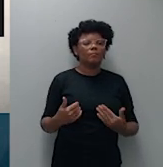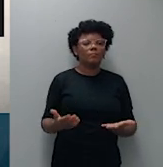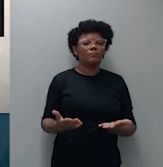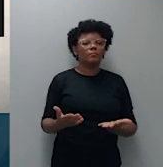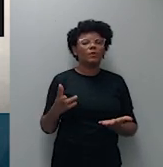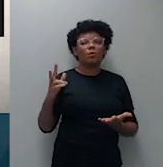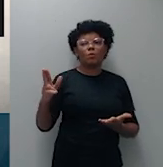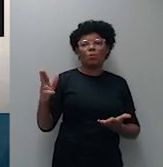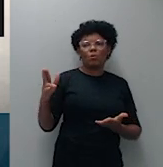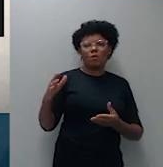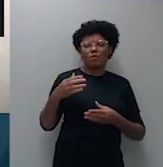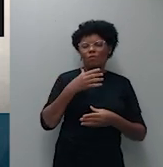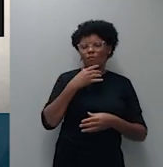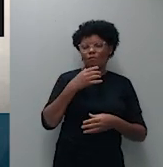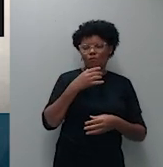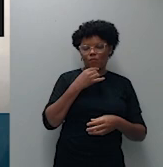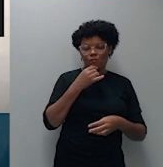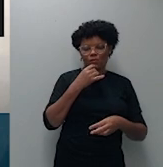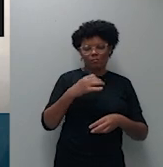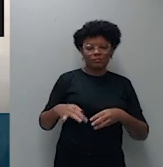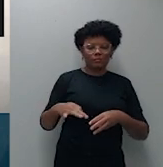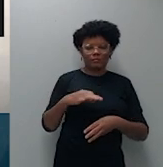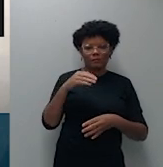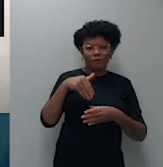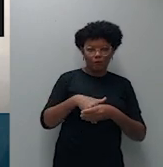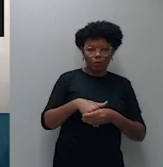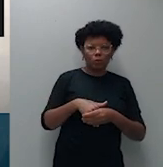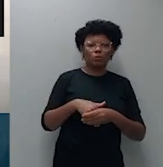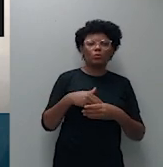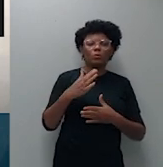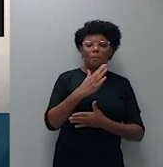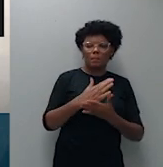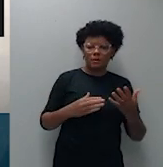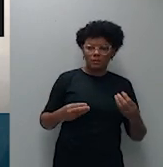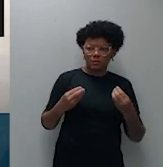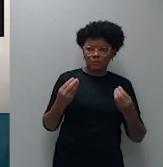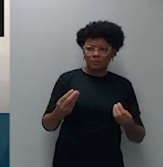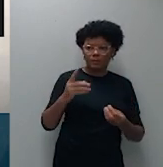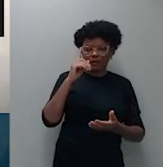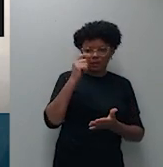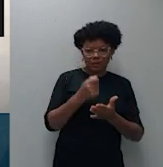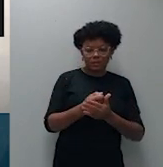então nos termos do voto do relator Deus que parcial provimento